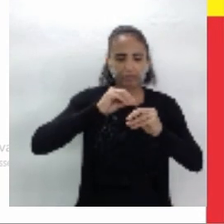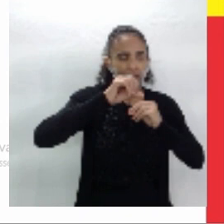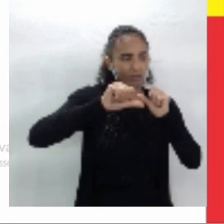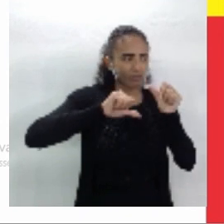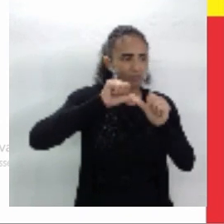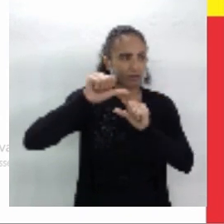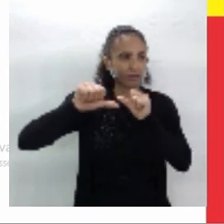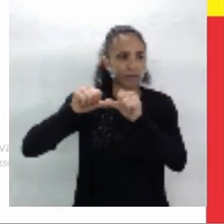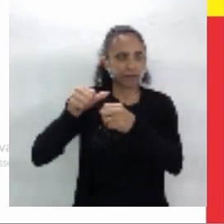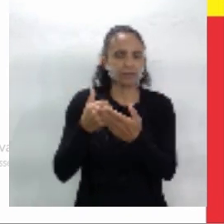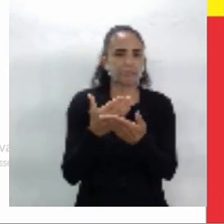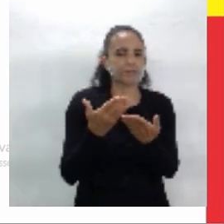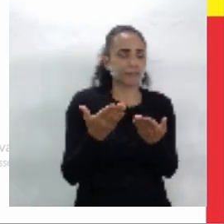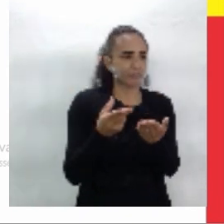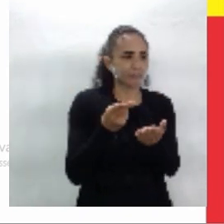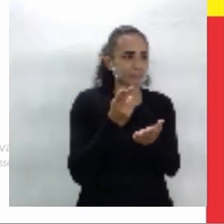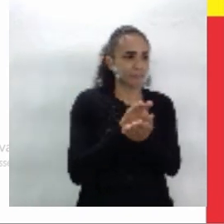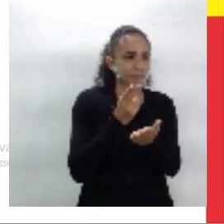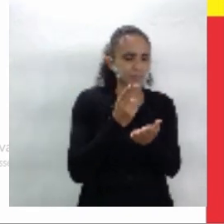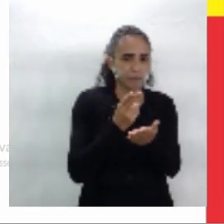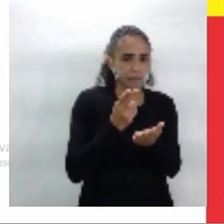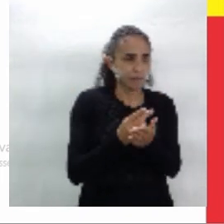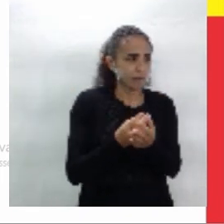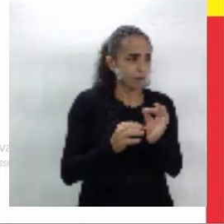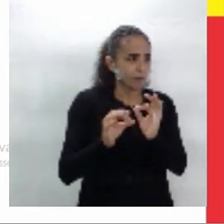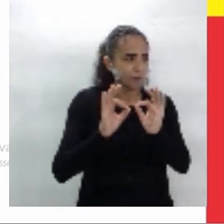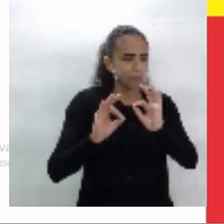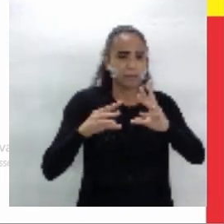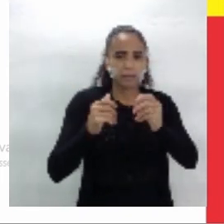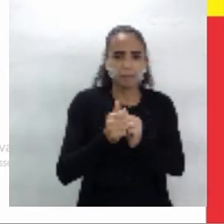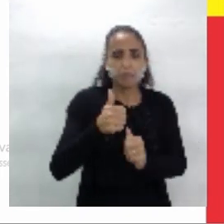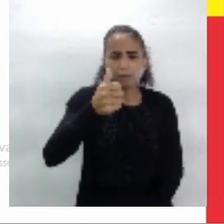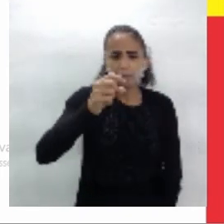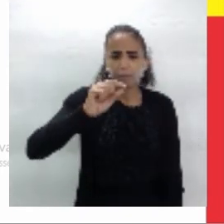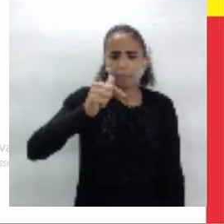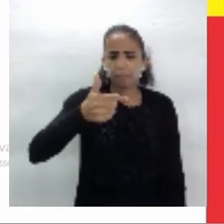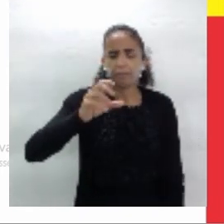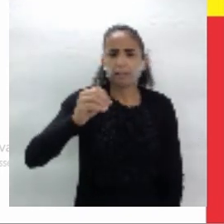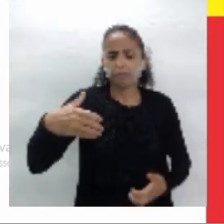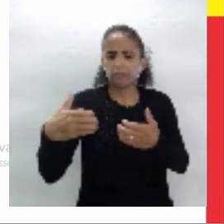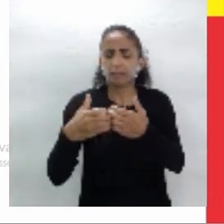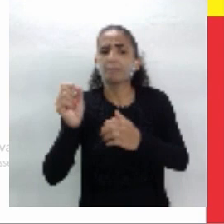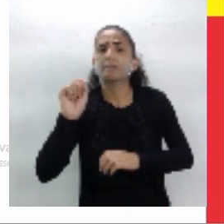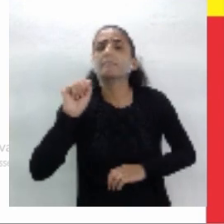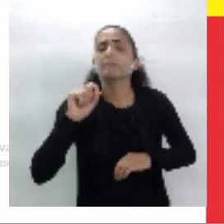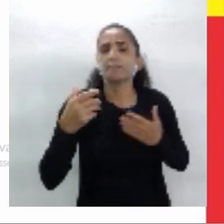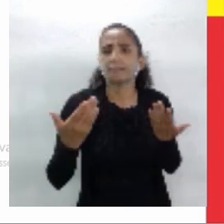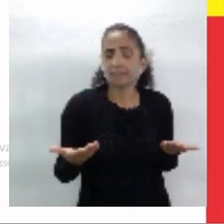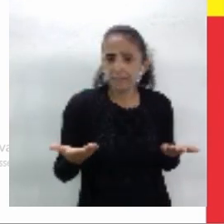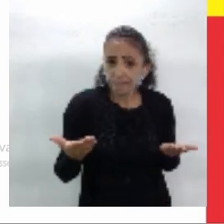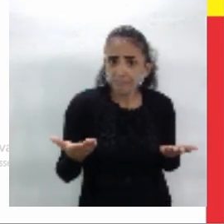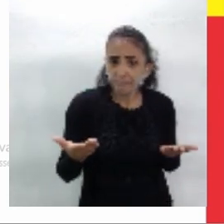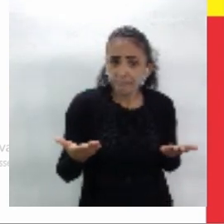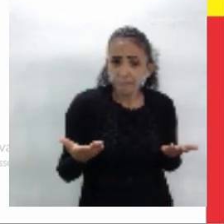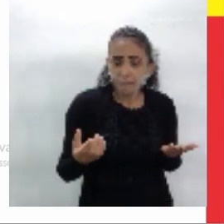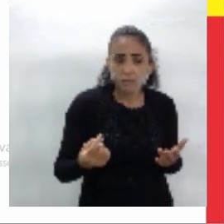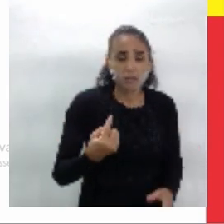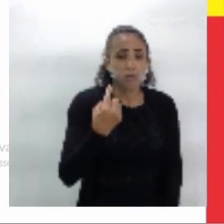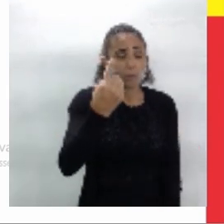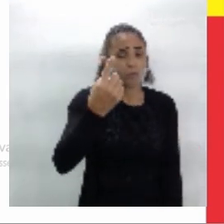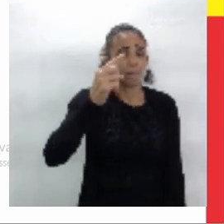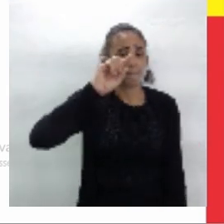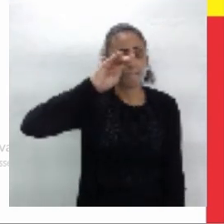transformação. E 1 bilhão e 200 milhões está mais perto de que potência de 10? Então, ó, a 1